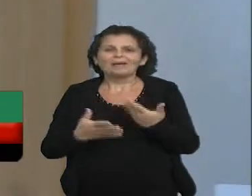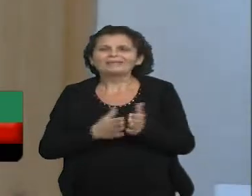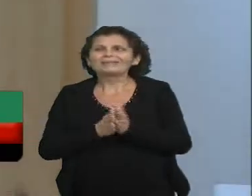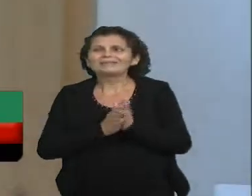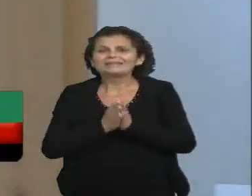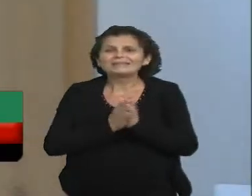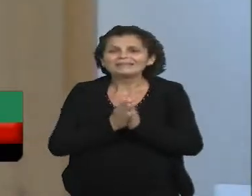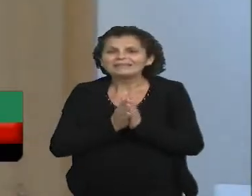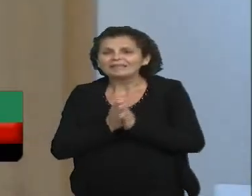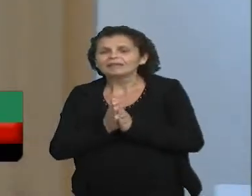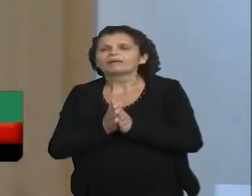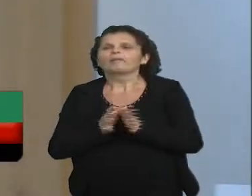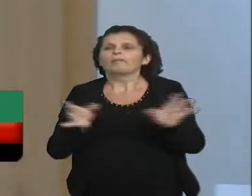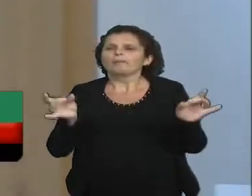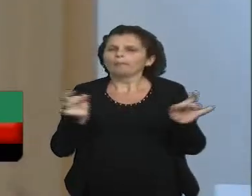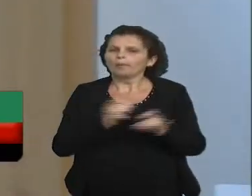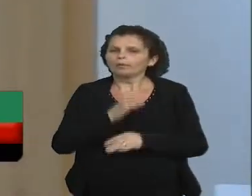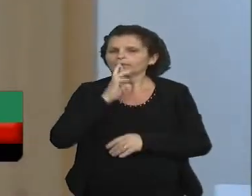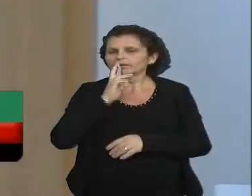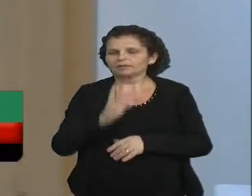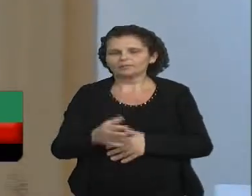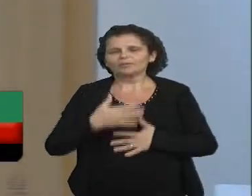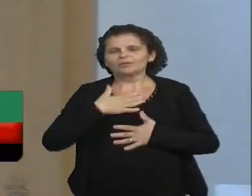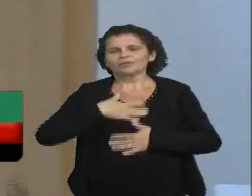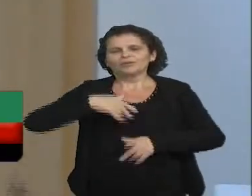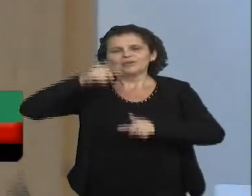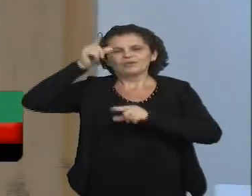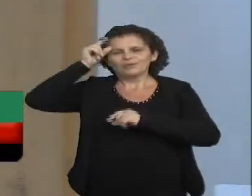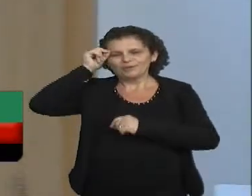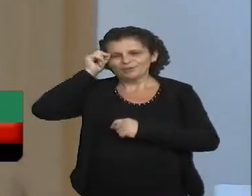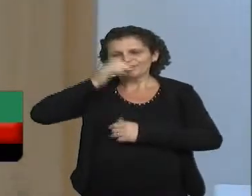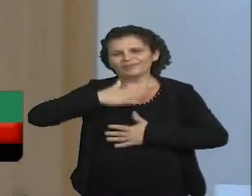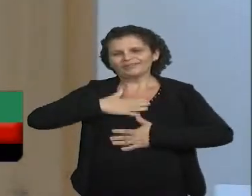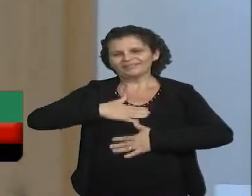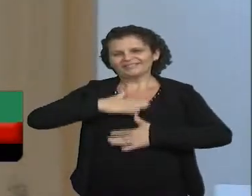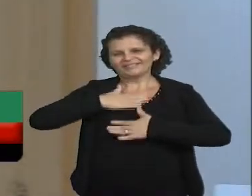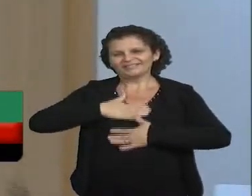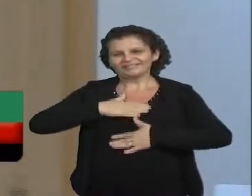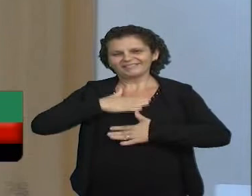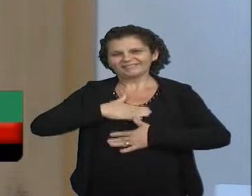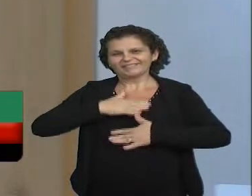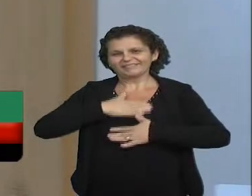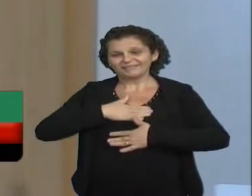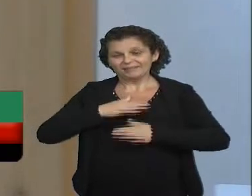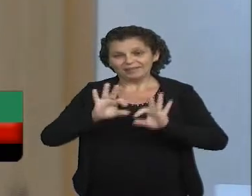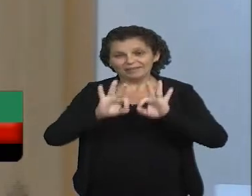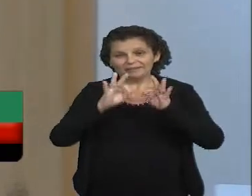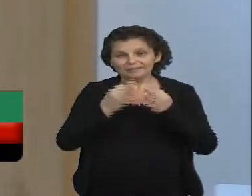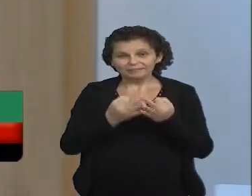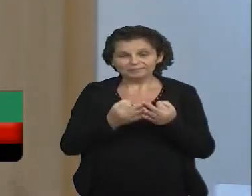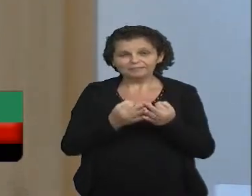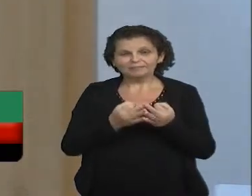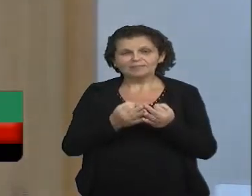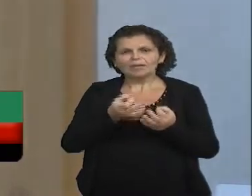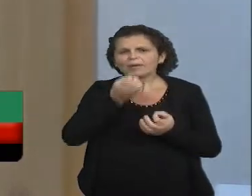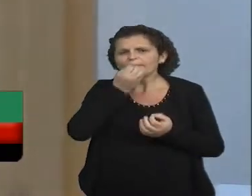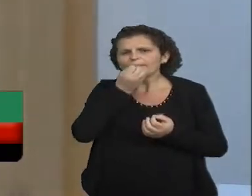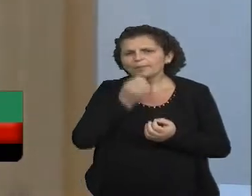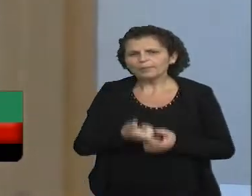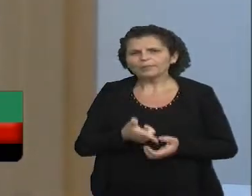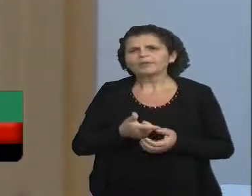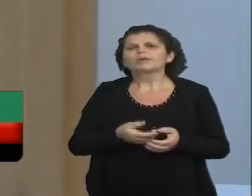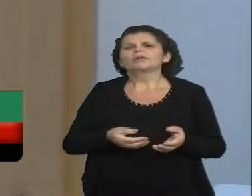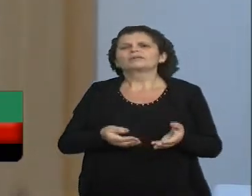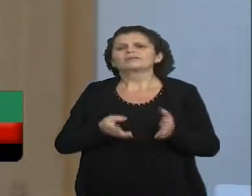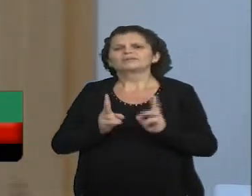quer notícia, o César prontamente passa, e a gente consegue acalmar um pouquinho ali o coração daquela família. E que bom que o